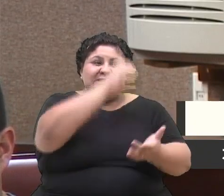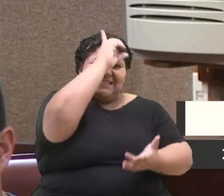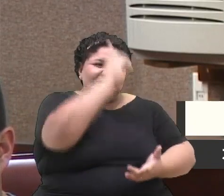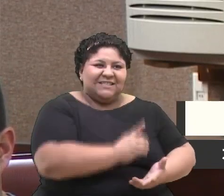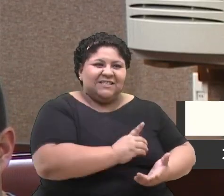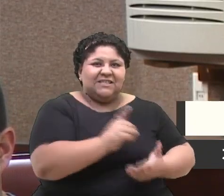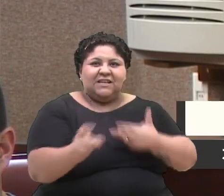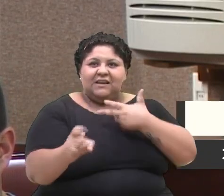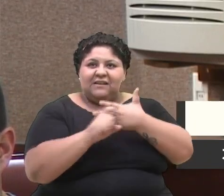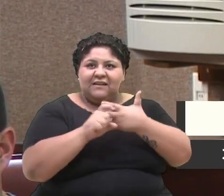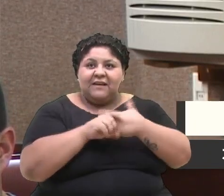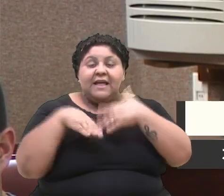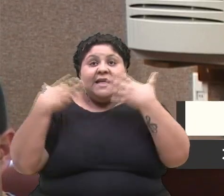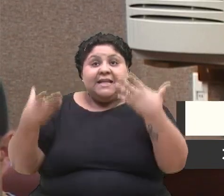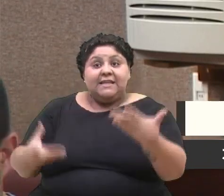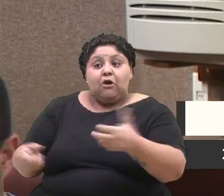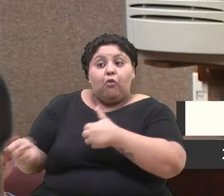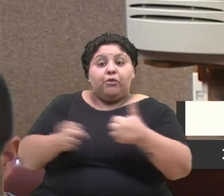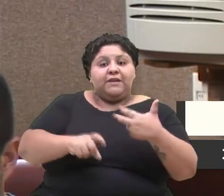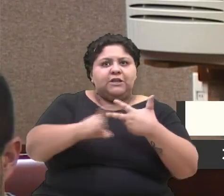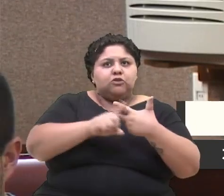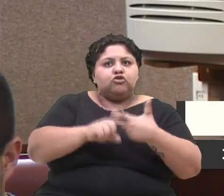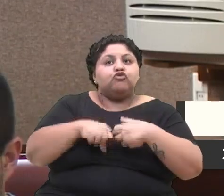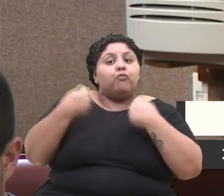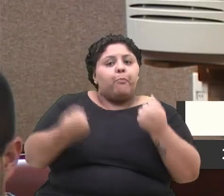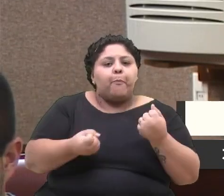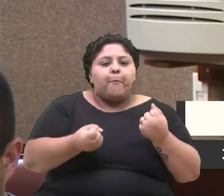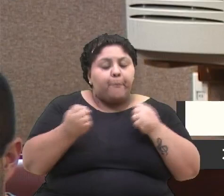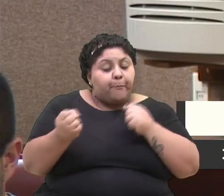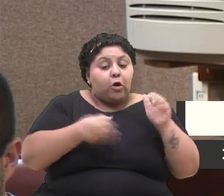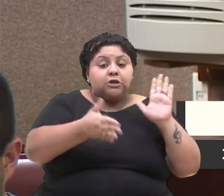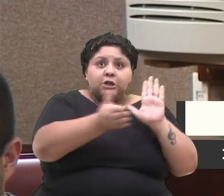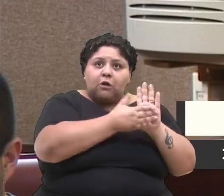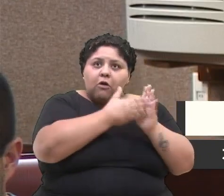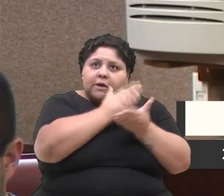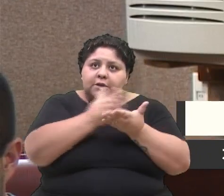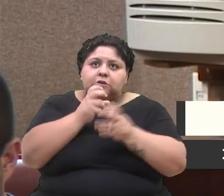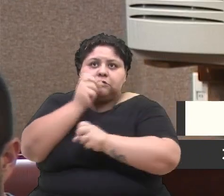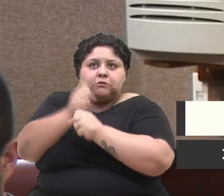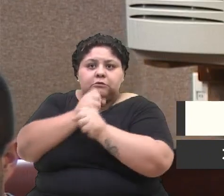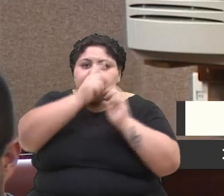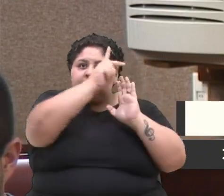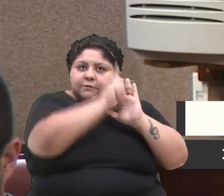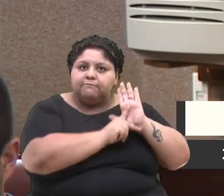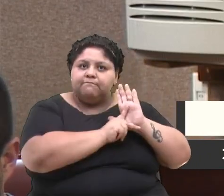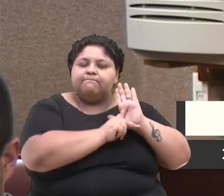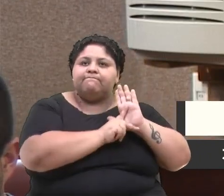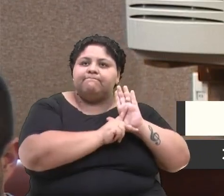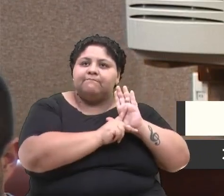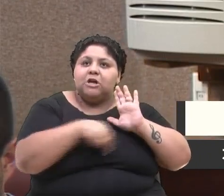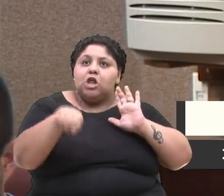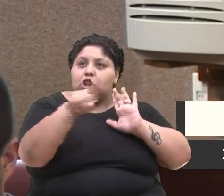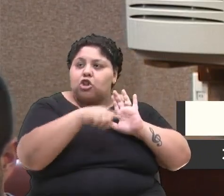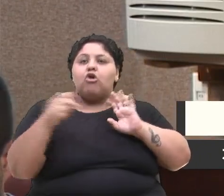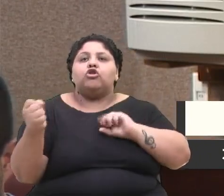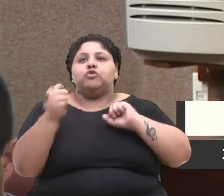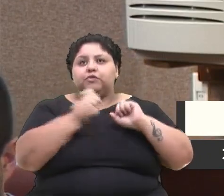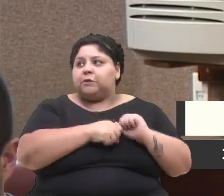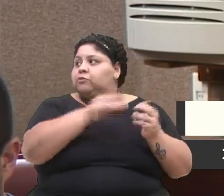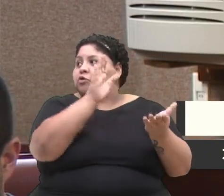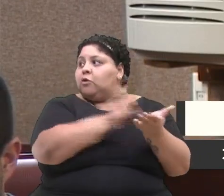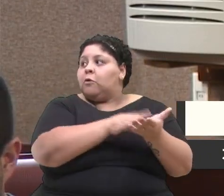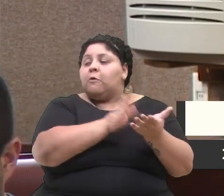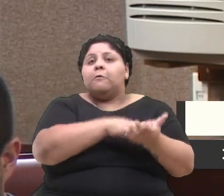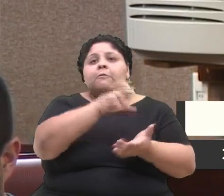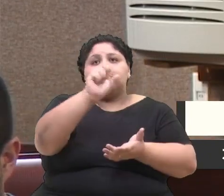o Executivo poderia propor agora, já no início do ano, este projeto, e é algo que nós poderíamos nos comprometer